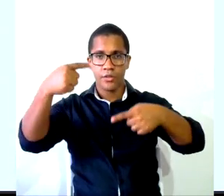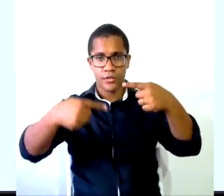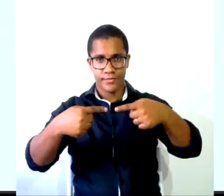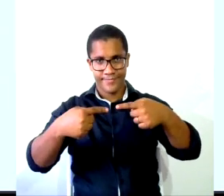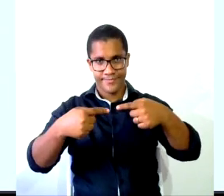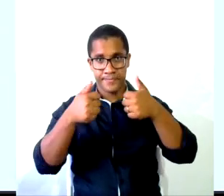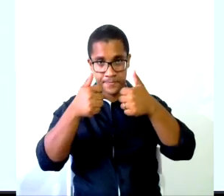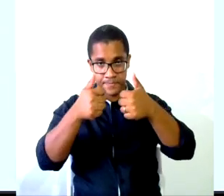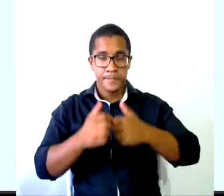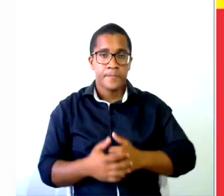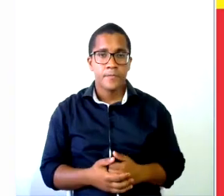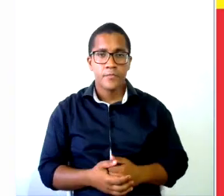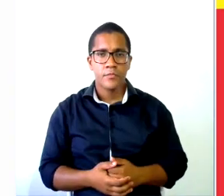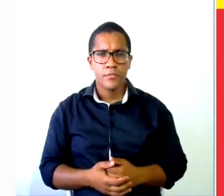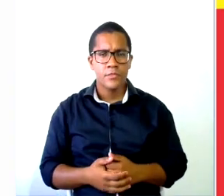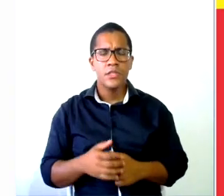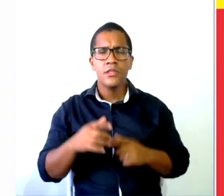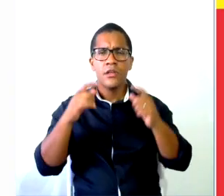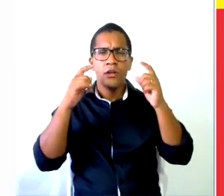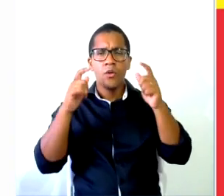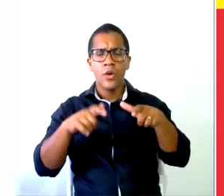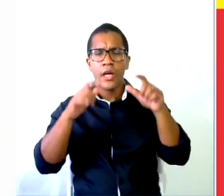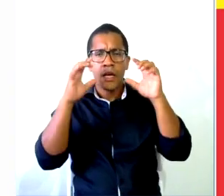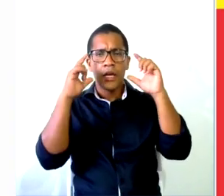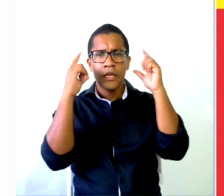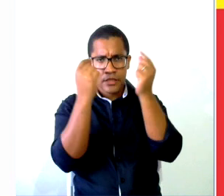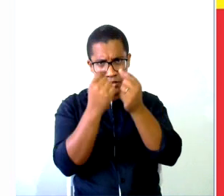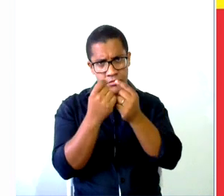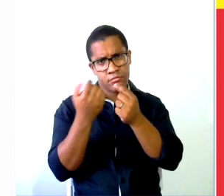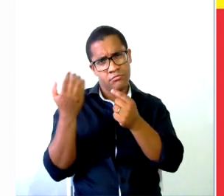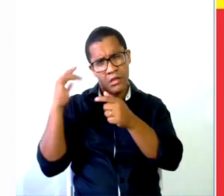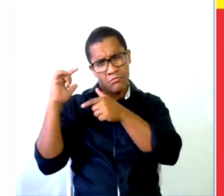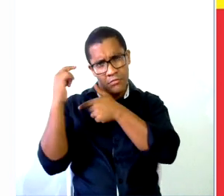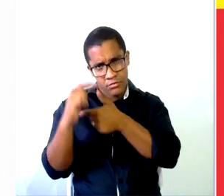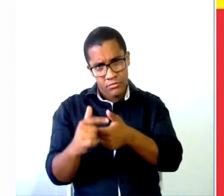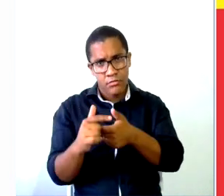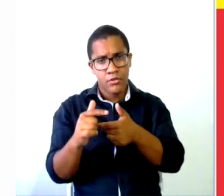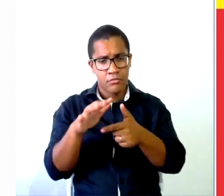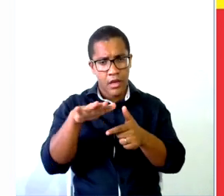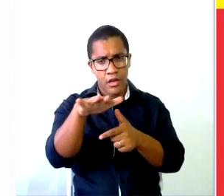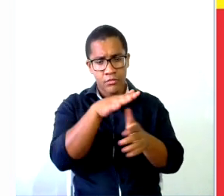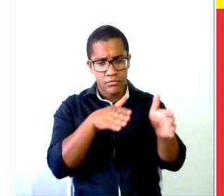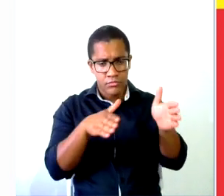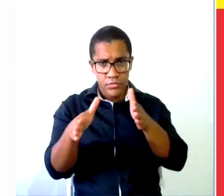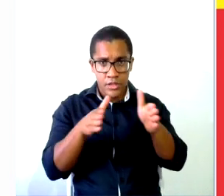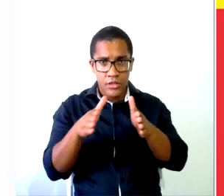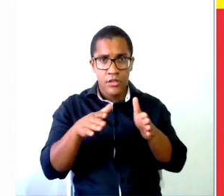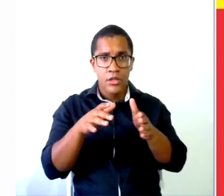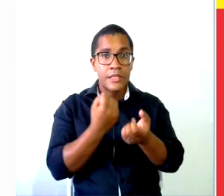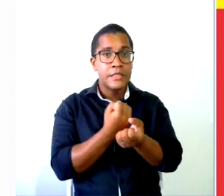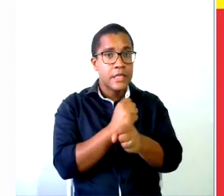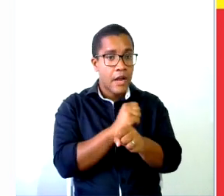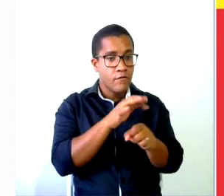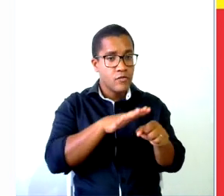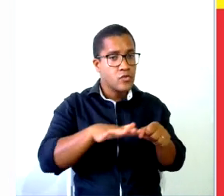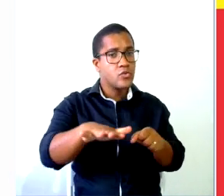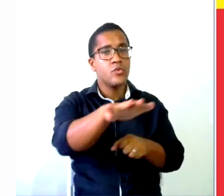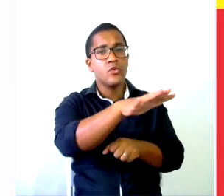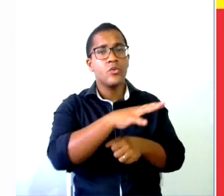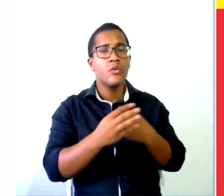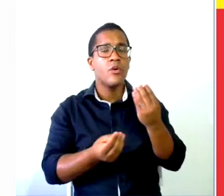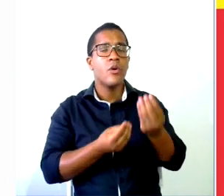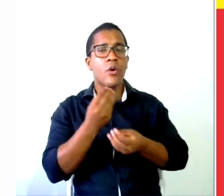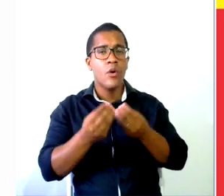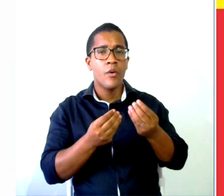Aristóteles, A Política. Então, na Grécia, no período clássico, os escravos na Grécia